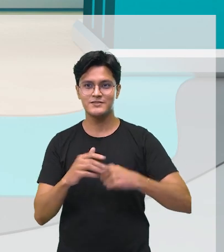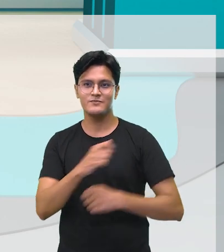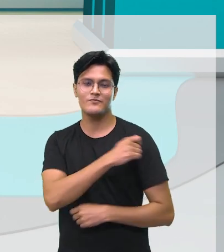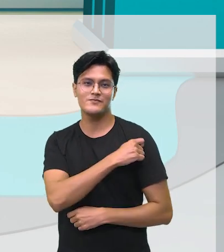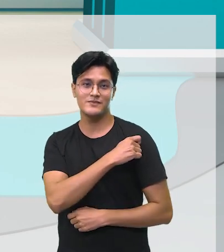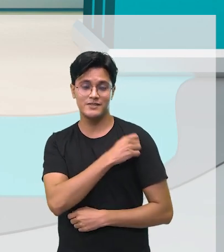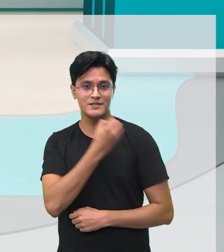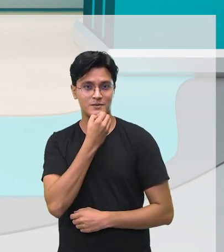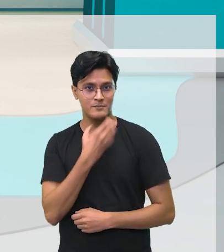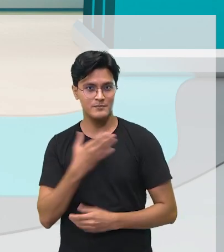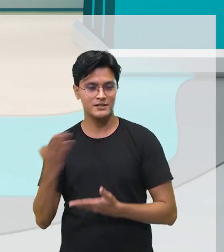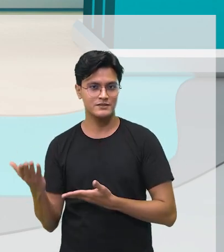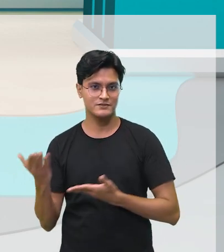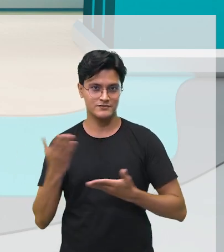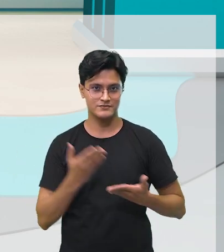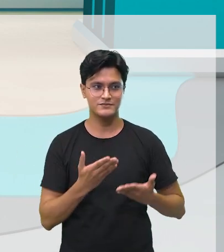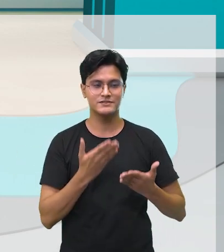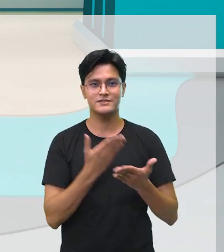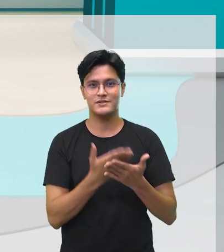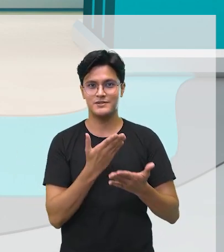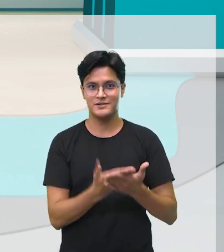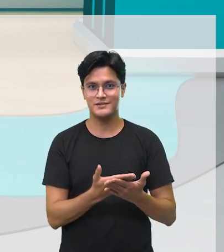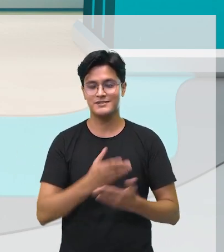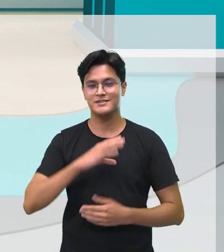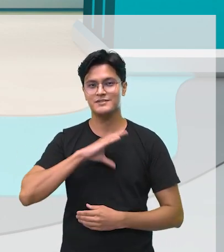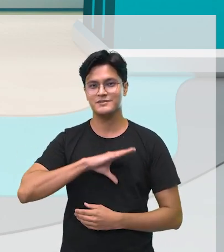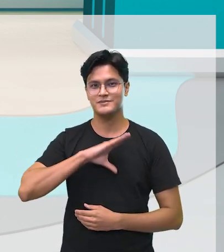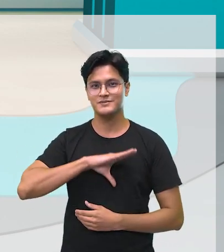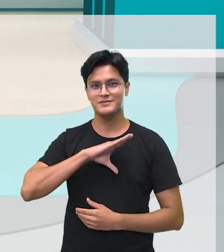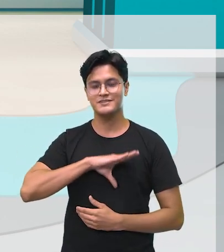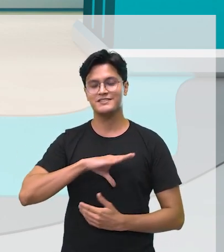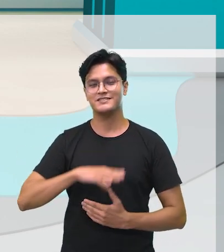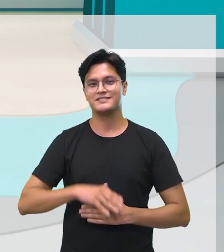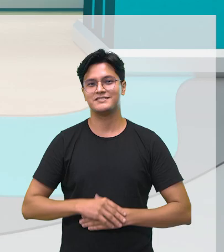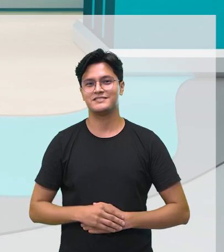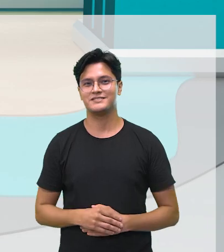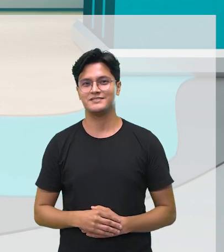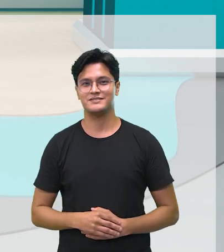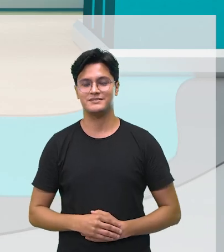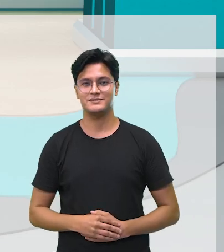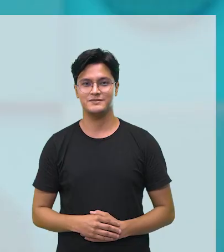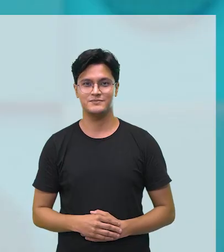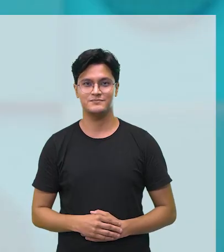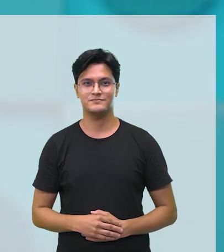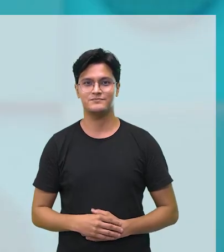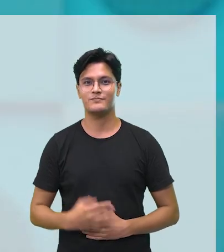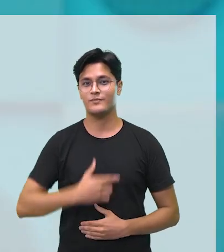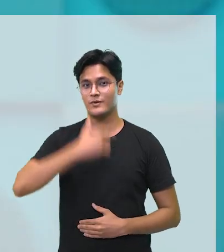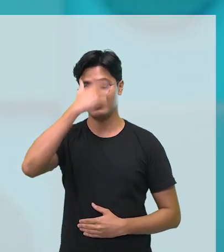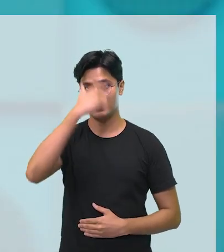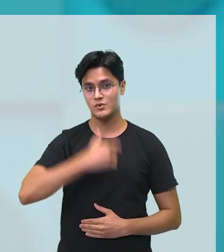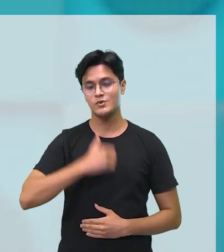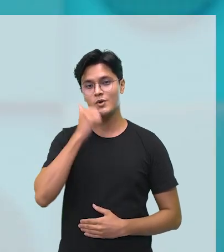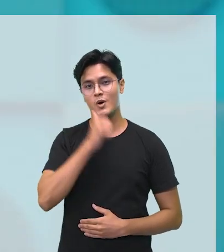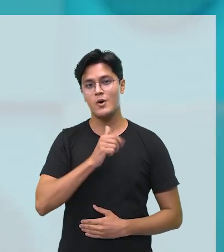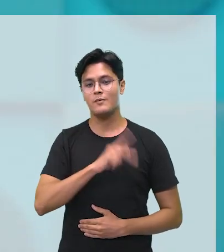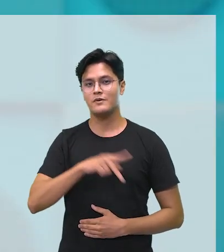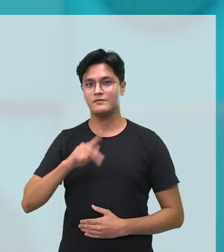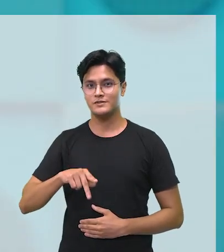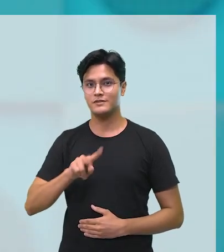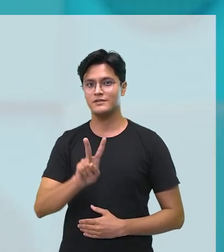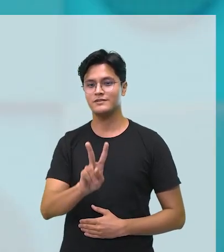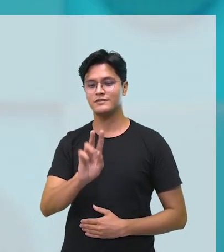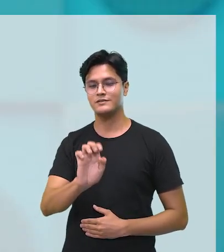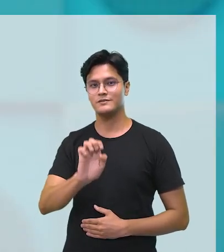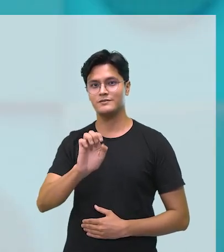alunos! Sejam muito bem-vindos à nossa aula de língua portuguesa. Eu sou a